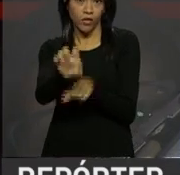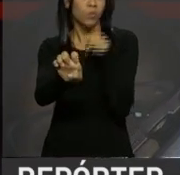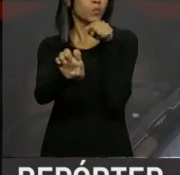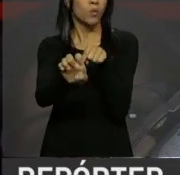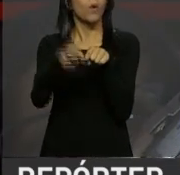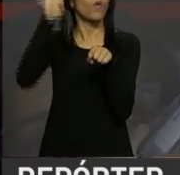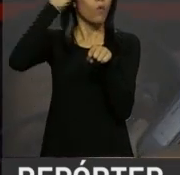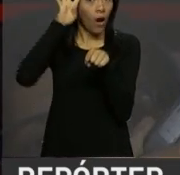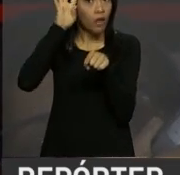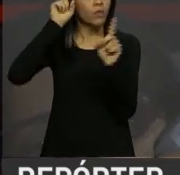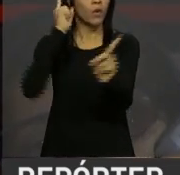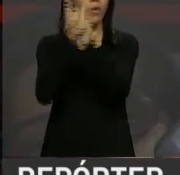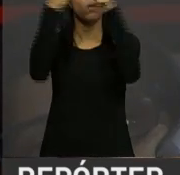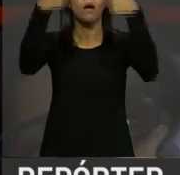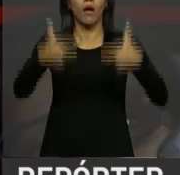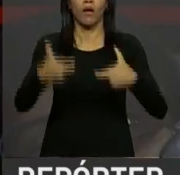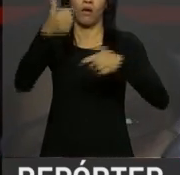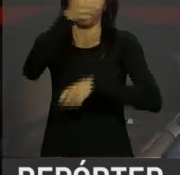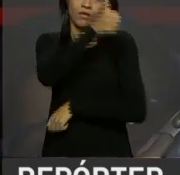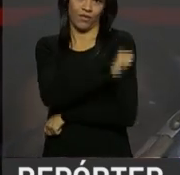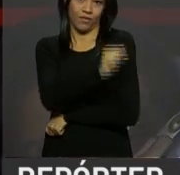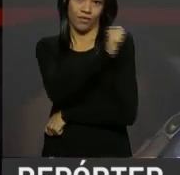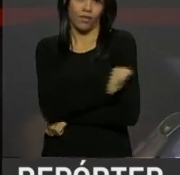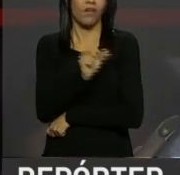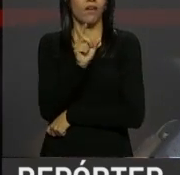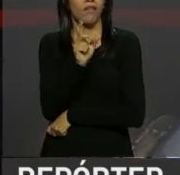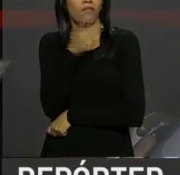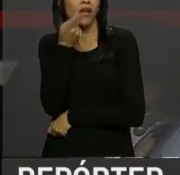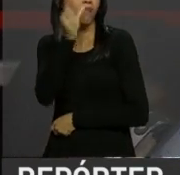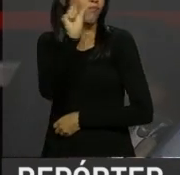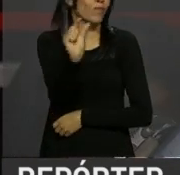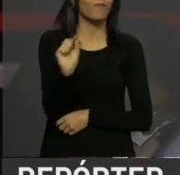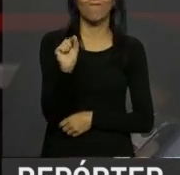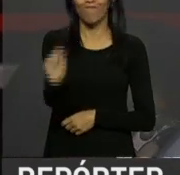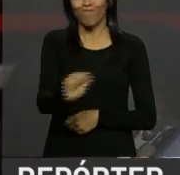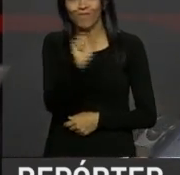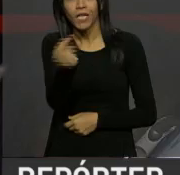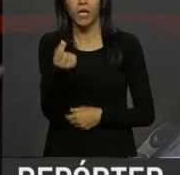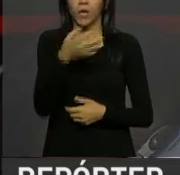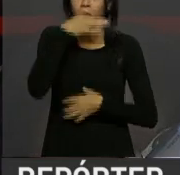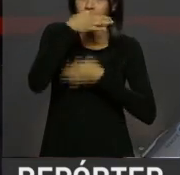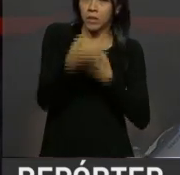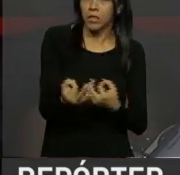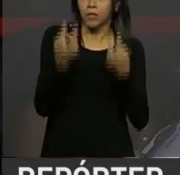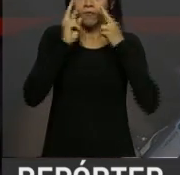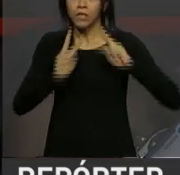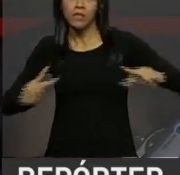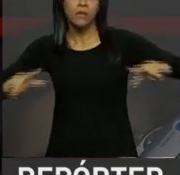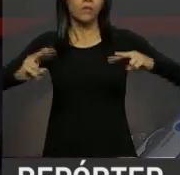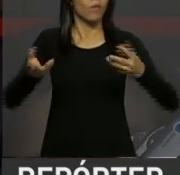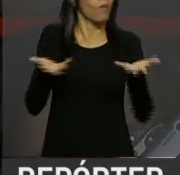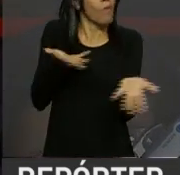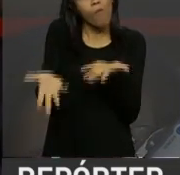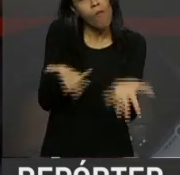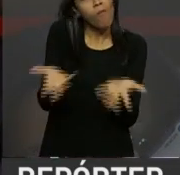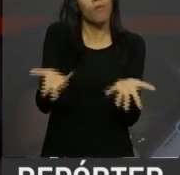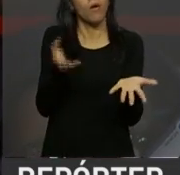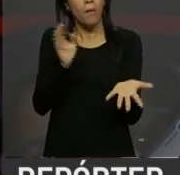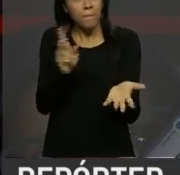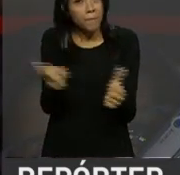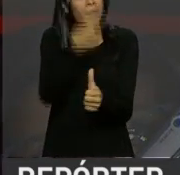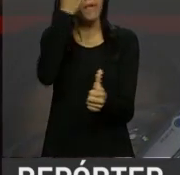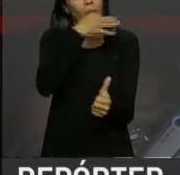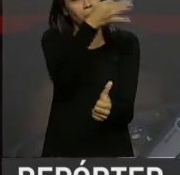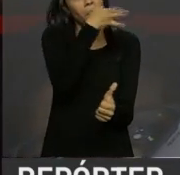quarta-feira, no Rio de Janeiro, e, enfim, falar um pouco da nossa visão, mas nesse momento inicial de ouvir mesmo